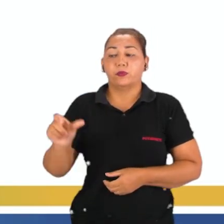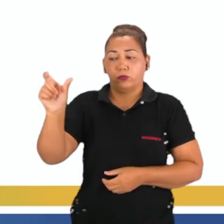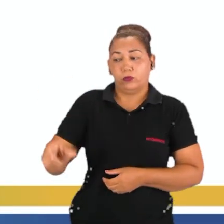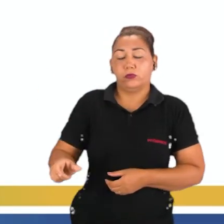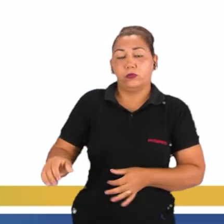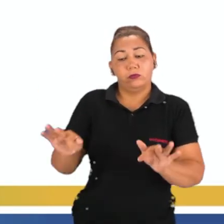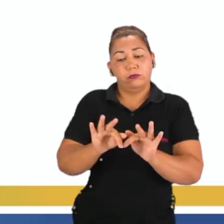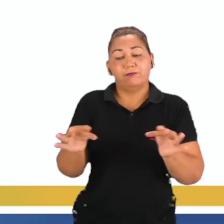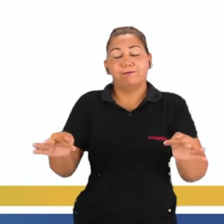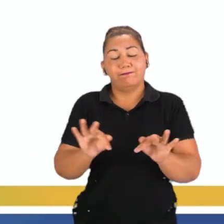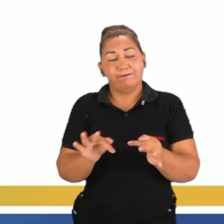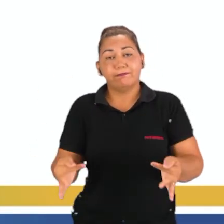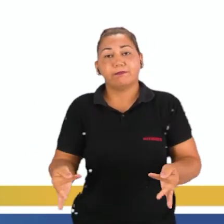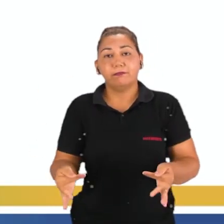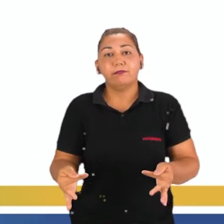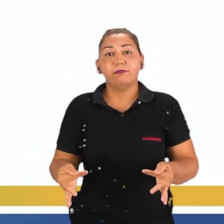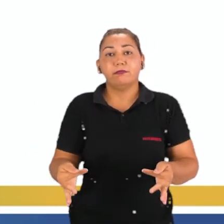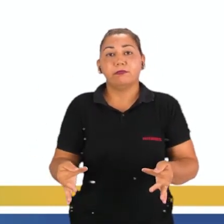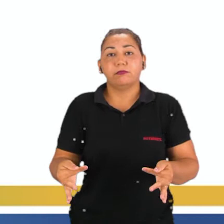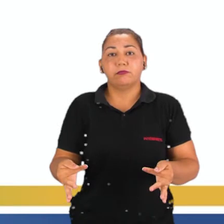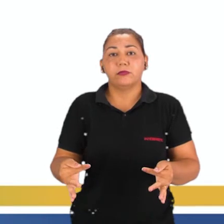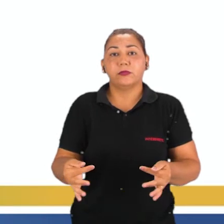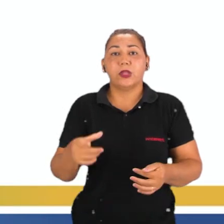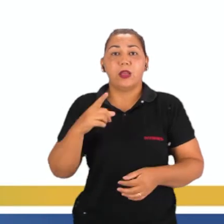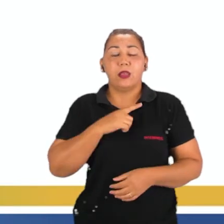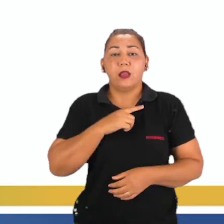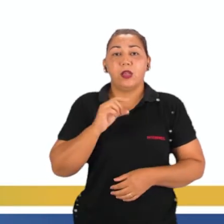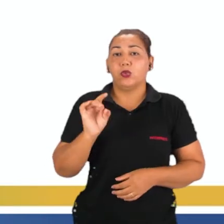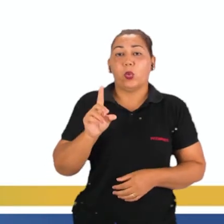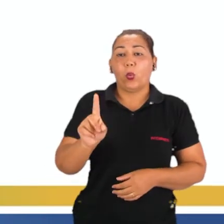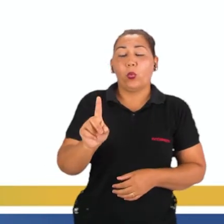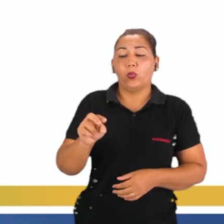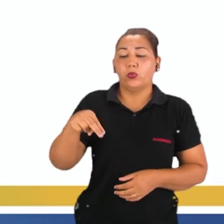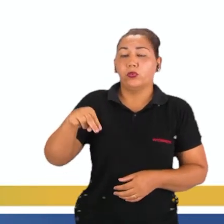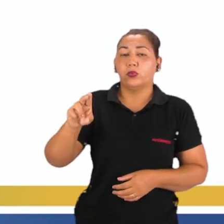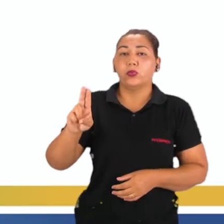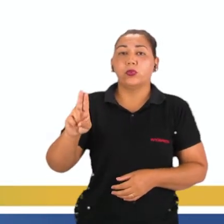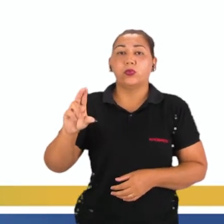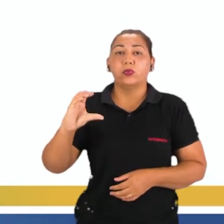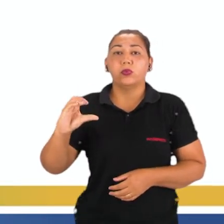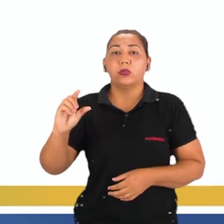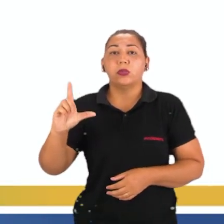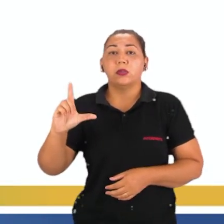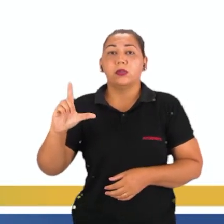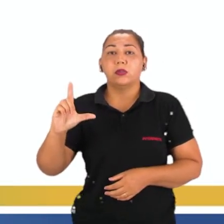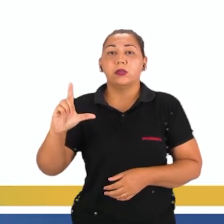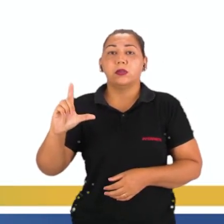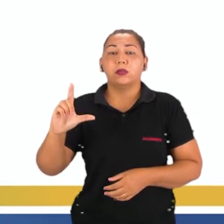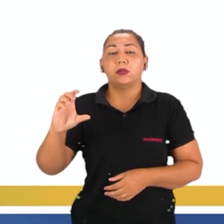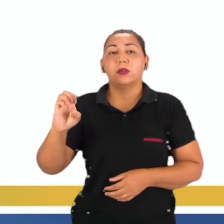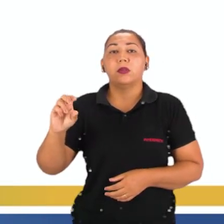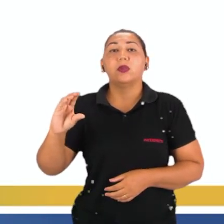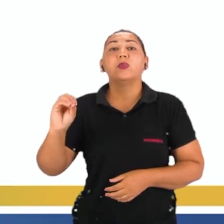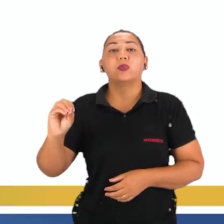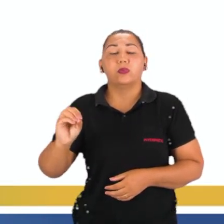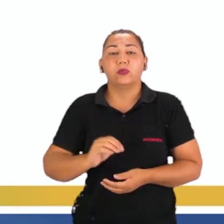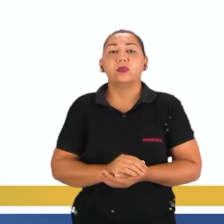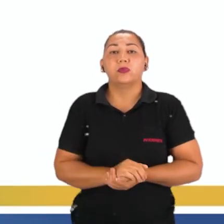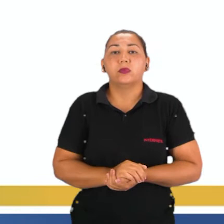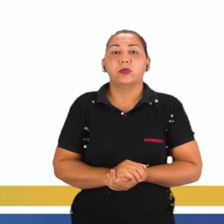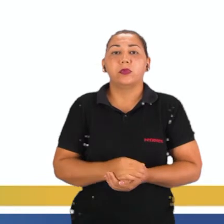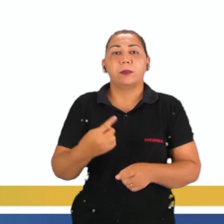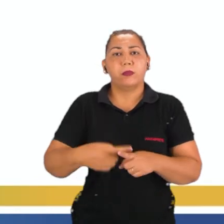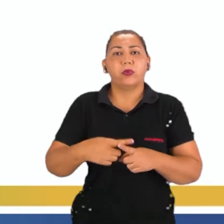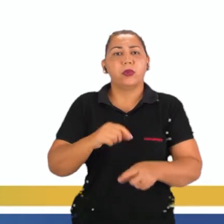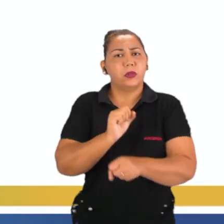obter apenas um núcleo do sujeito. A entrega estava prevista. Identifico o